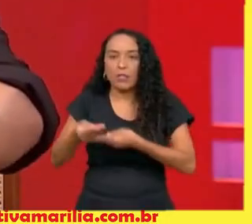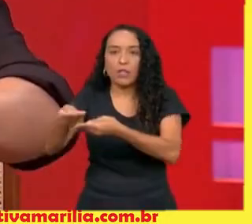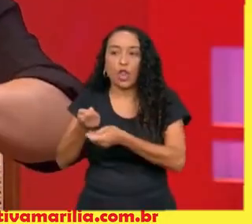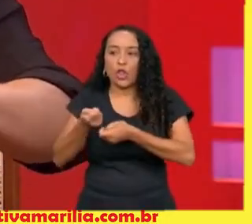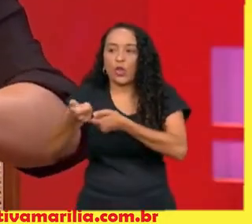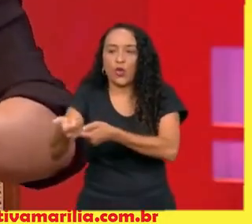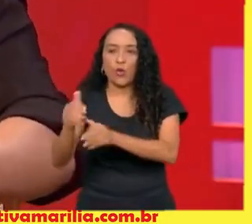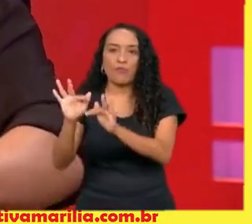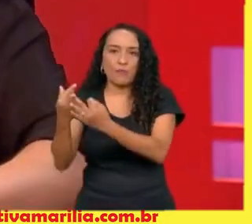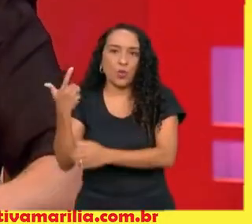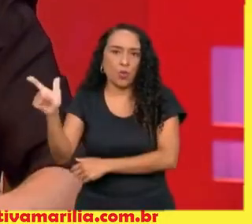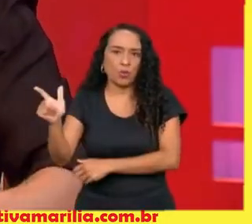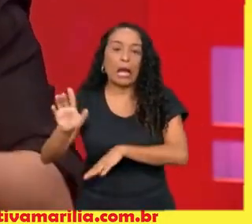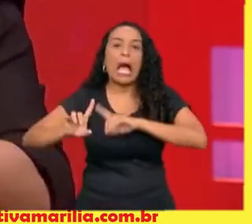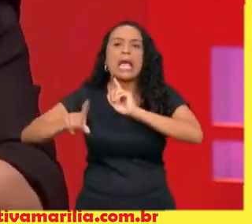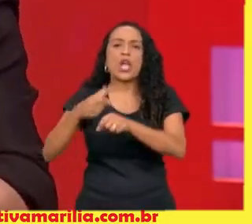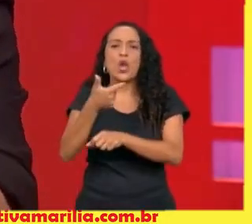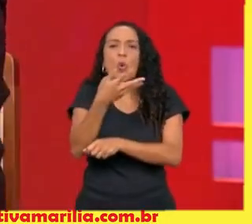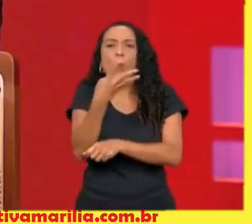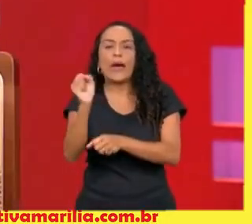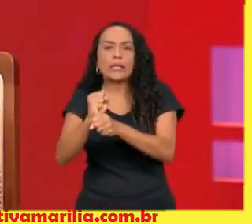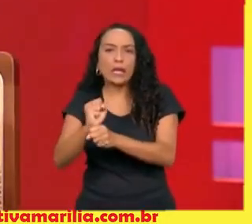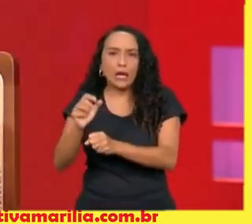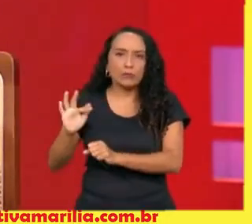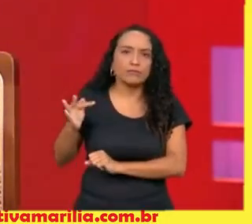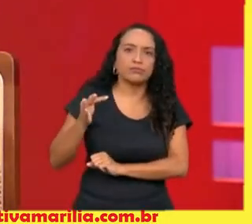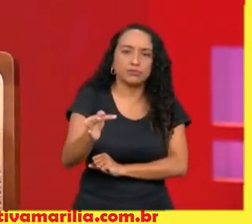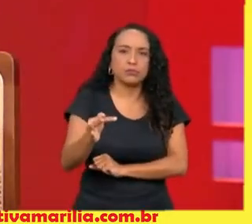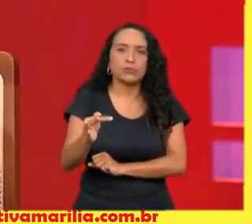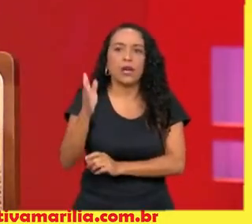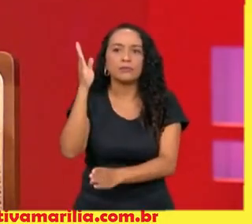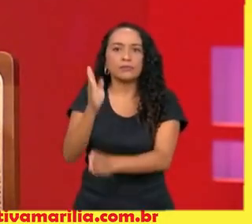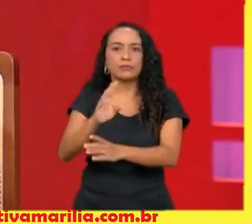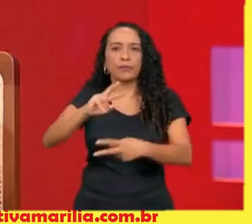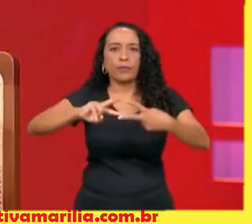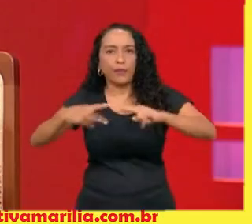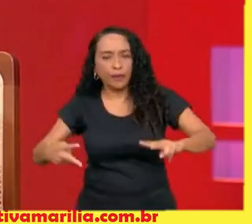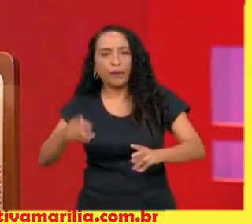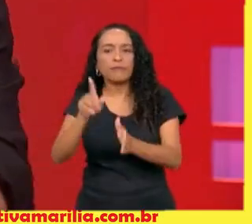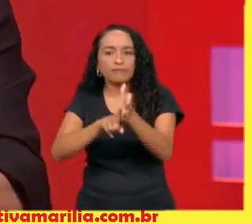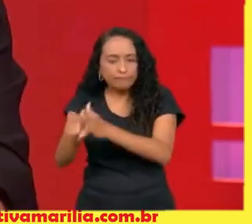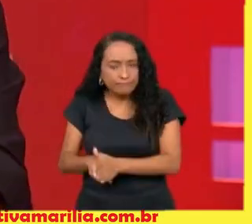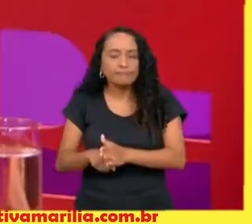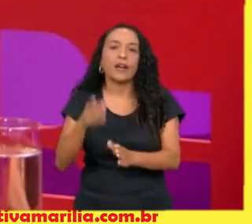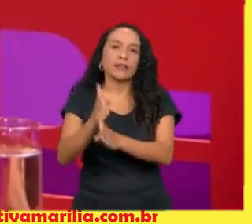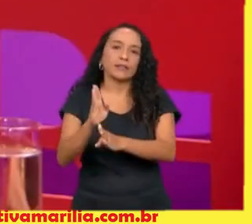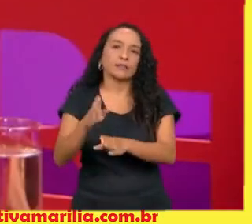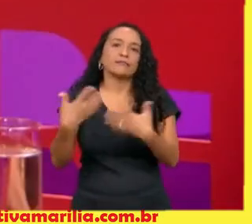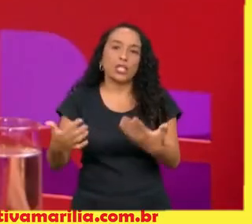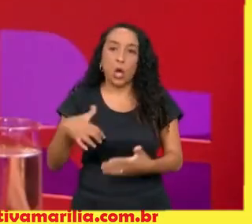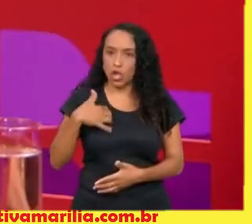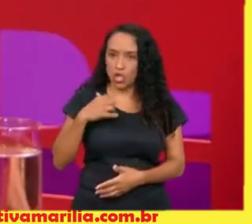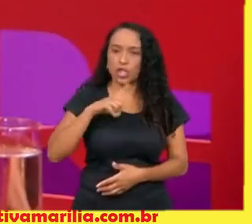aí, com o exame de DNA, 40 anos depois, descobriram e estavam julgando os militares naquela semana. Sim. Com uma chance baixa de escapar. Na Argentina teve essa coisa dos filhos,